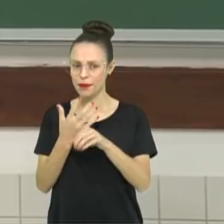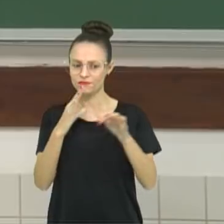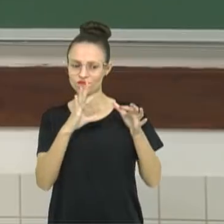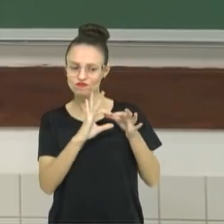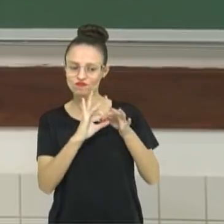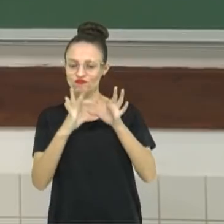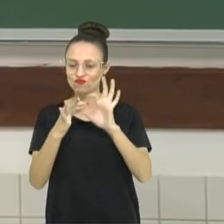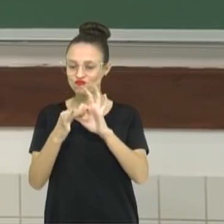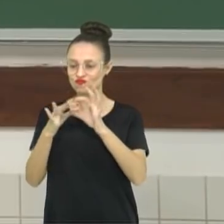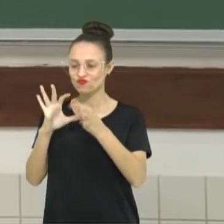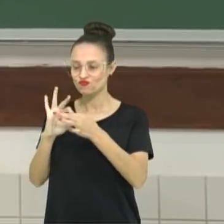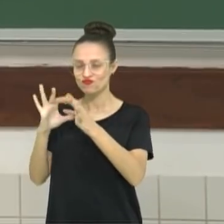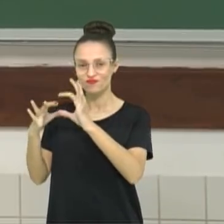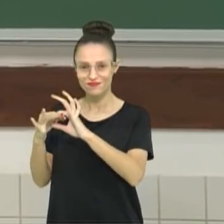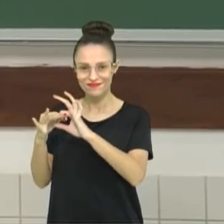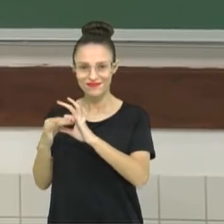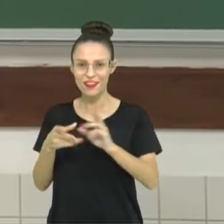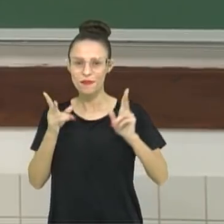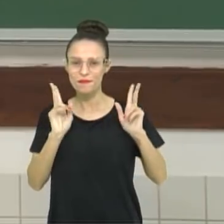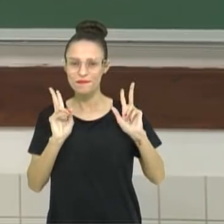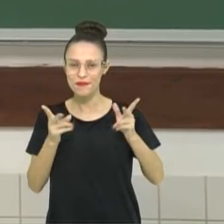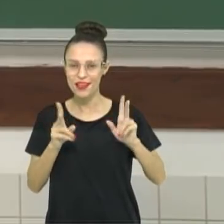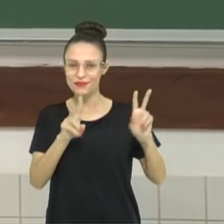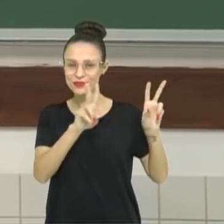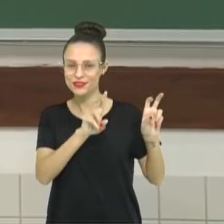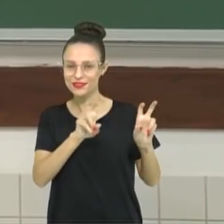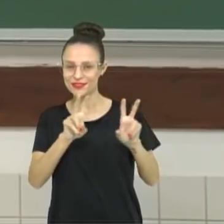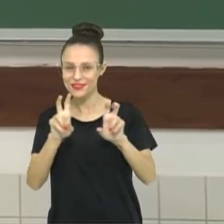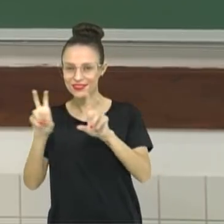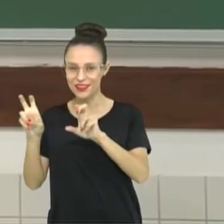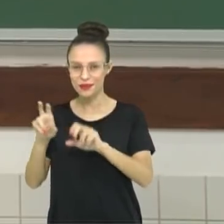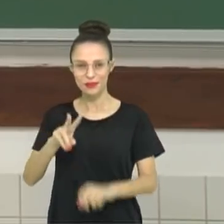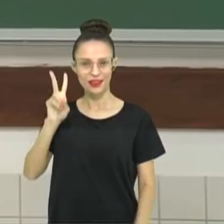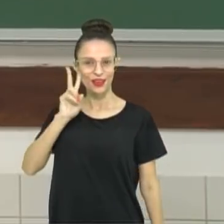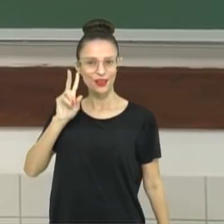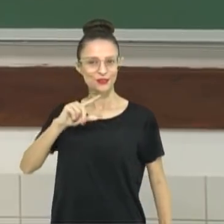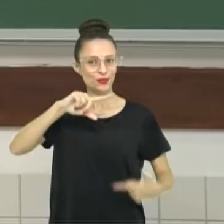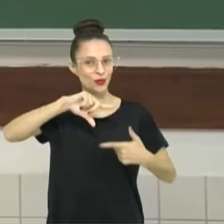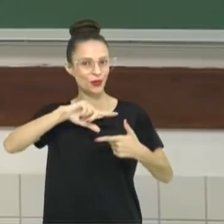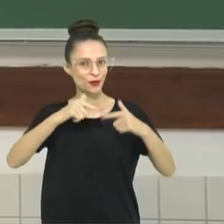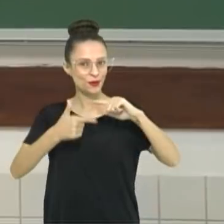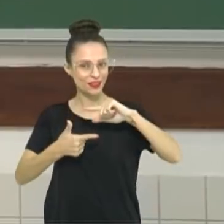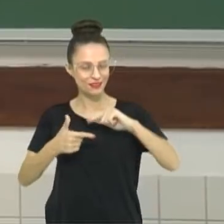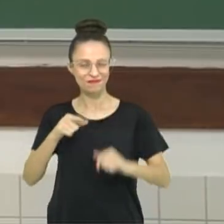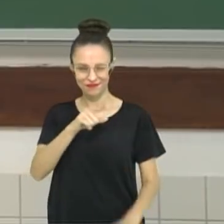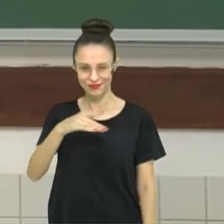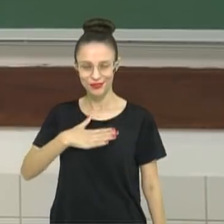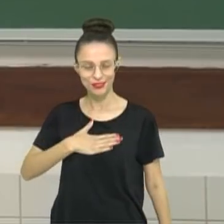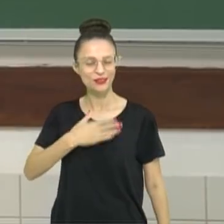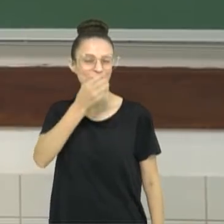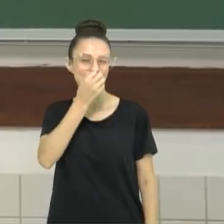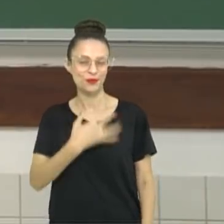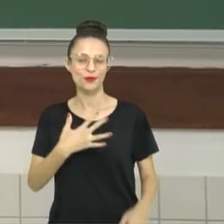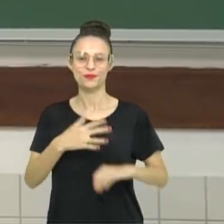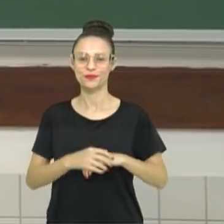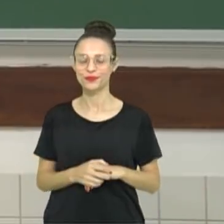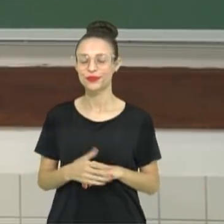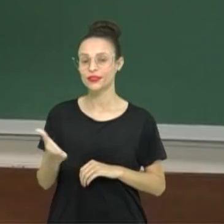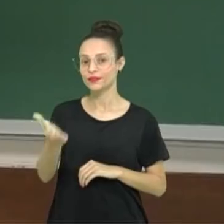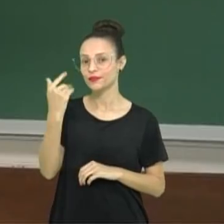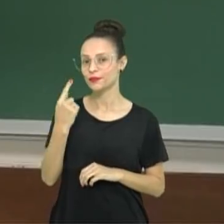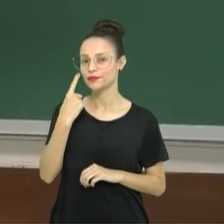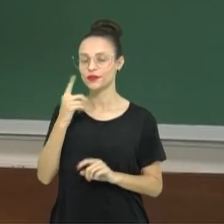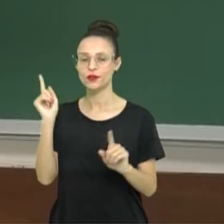juntos trabalhando a história em quadrinhos? Você está gostando disso? Que bom, né? Bom, vamos dar uma olhadinha quais são os